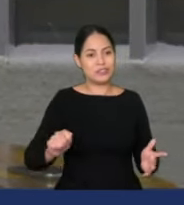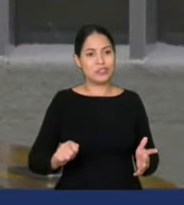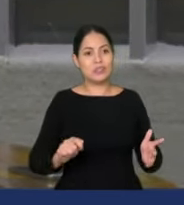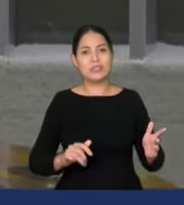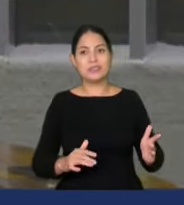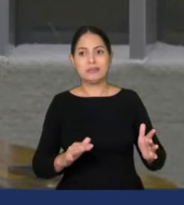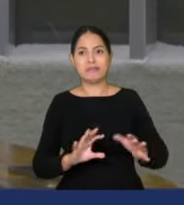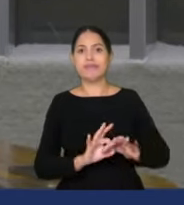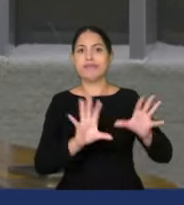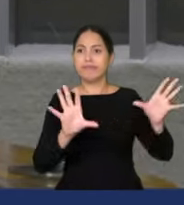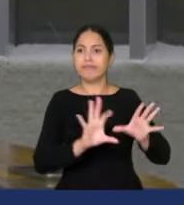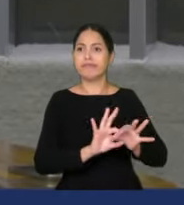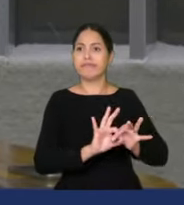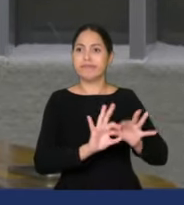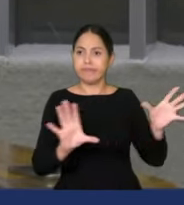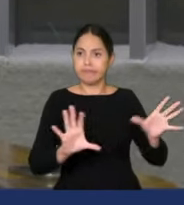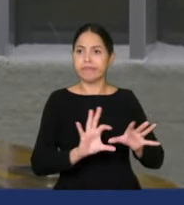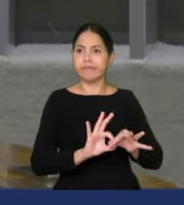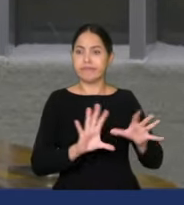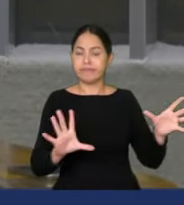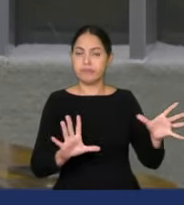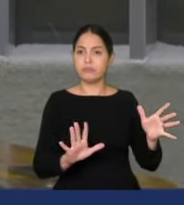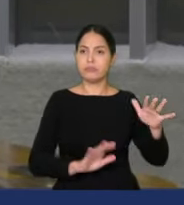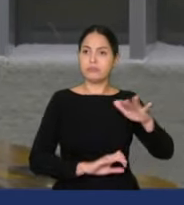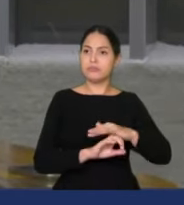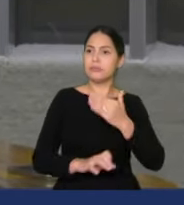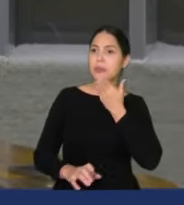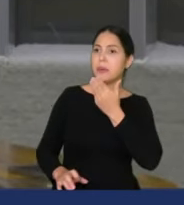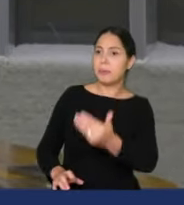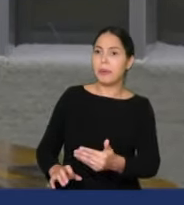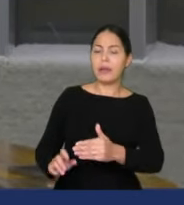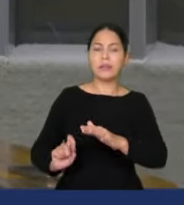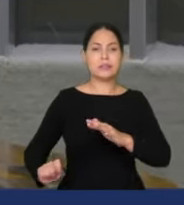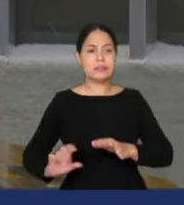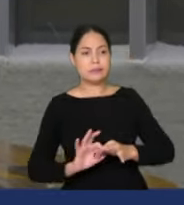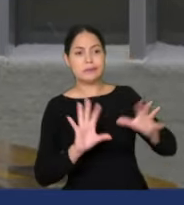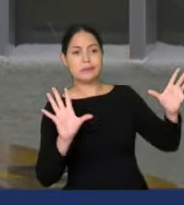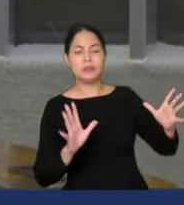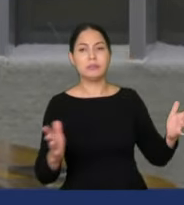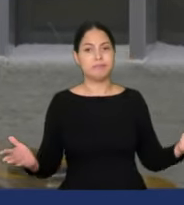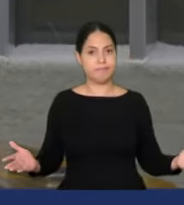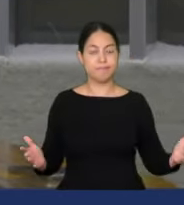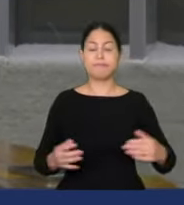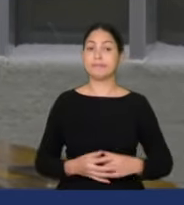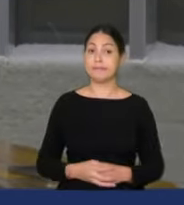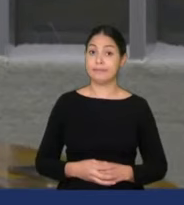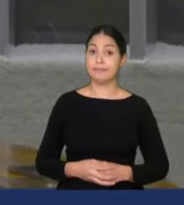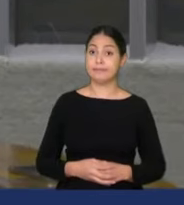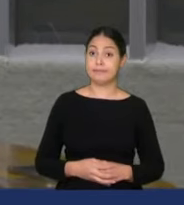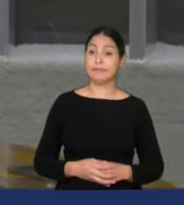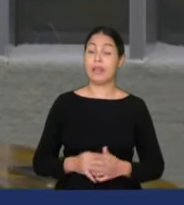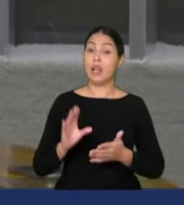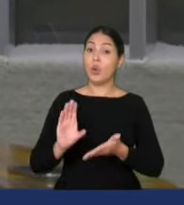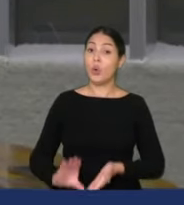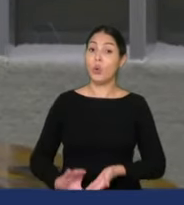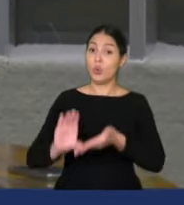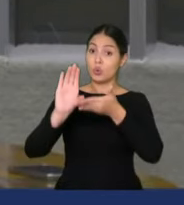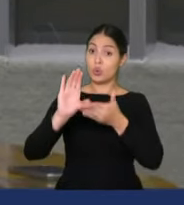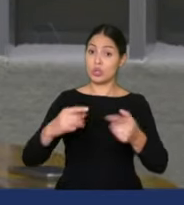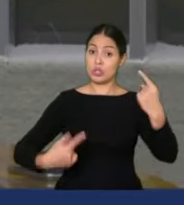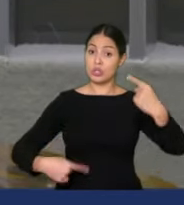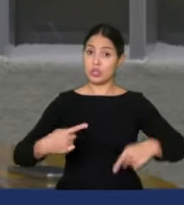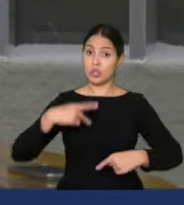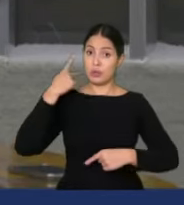que as empresas solicitam. O Conselho Nacional de Política